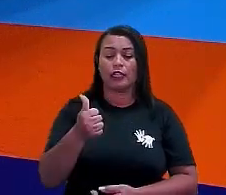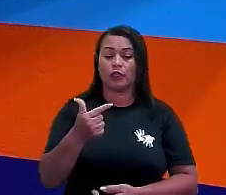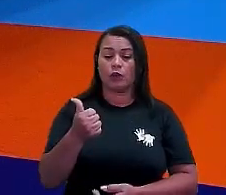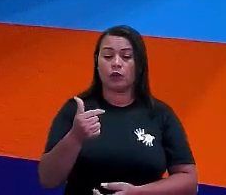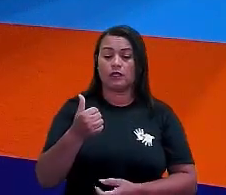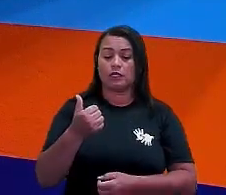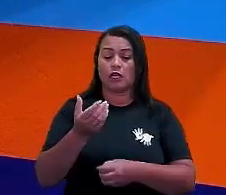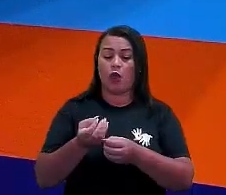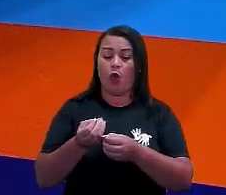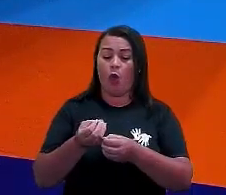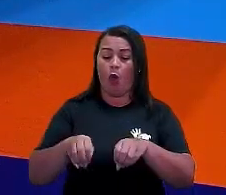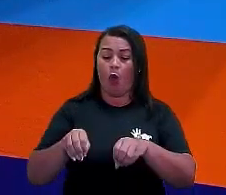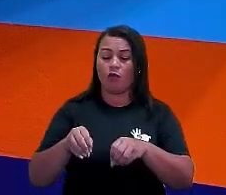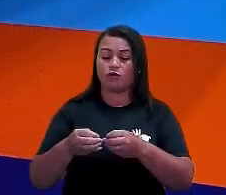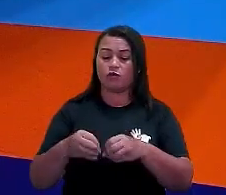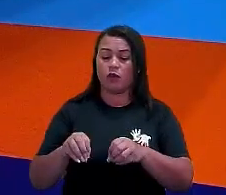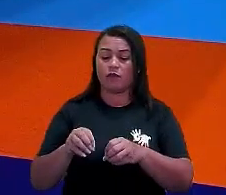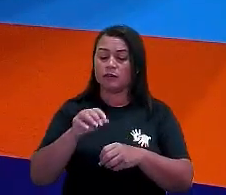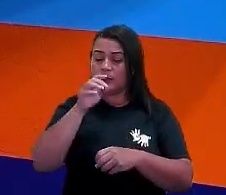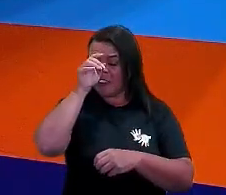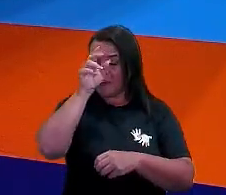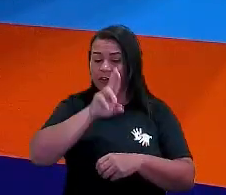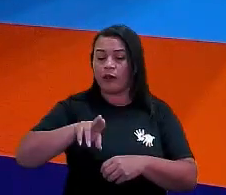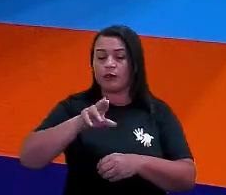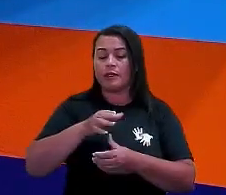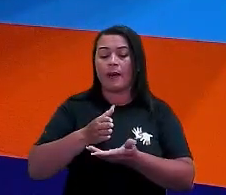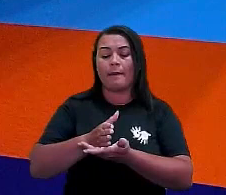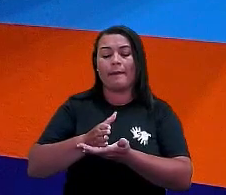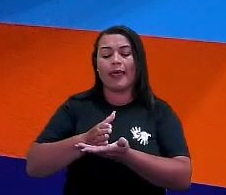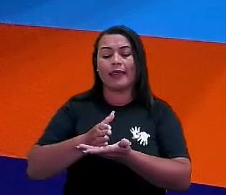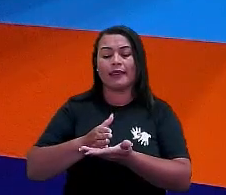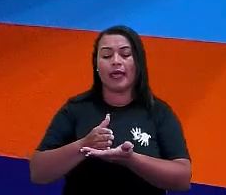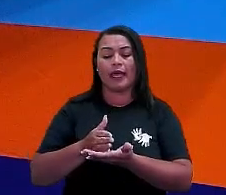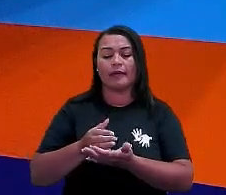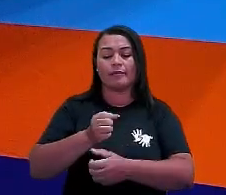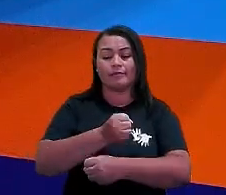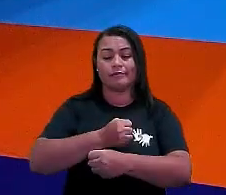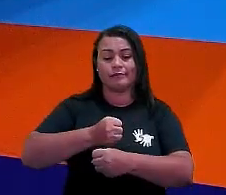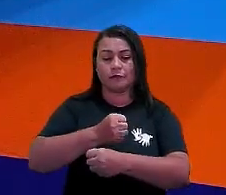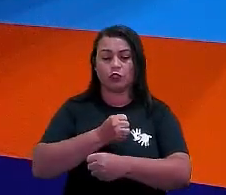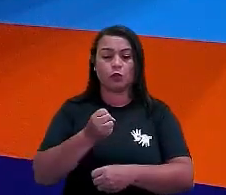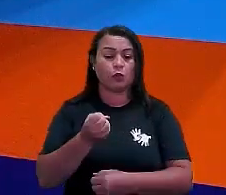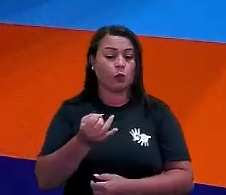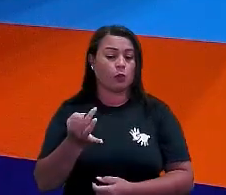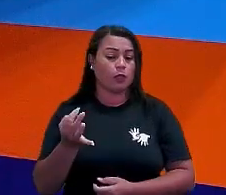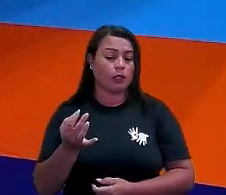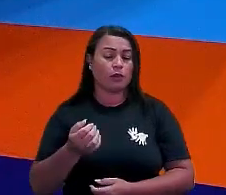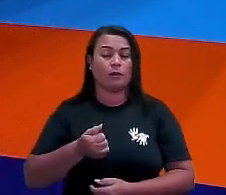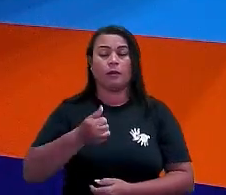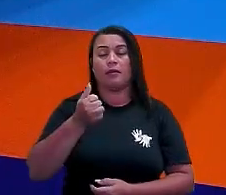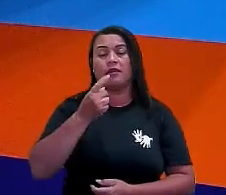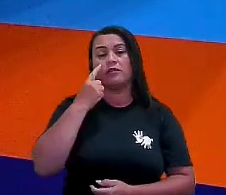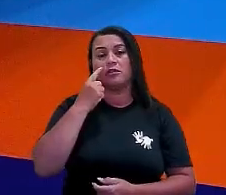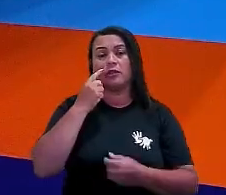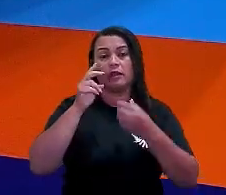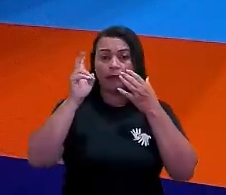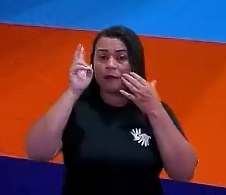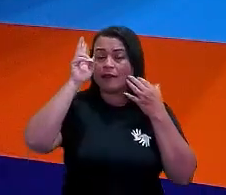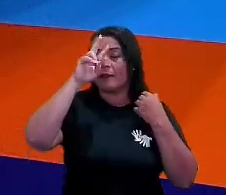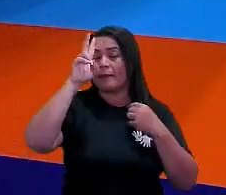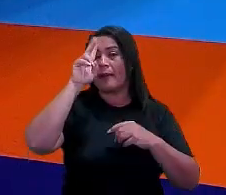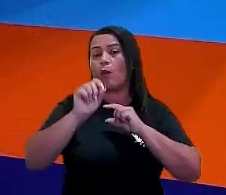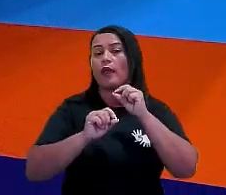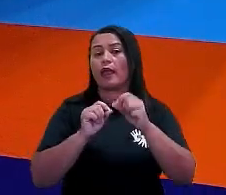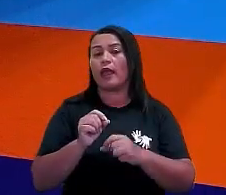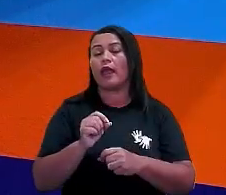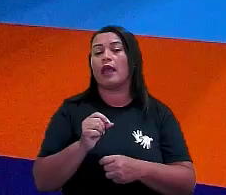usar metade para fazer uma receita. Quanto vai sobrar? Ó, primeiro, a gente tem que lembrar que